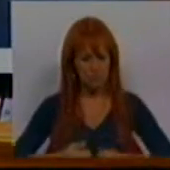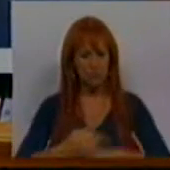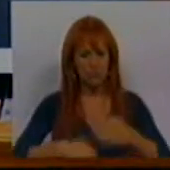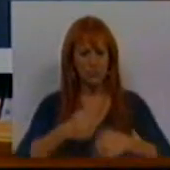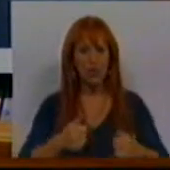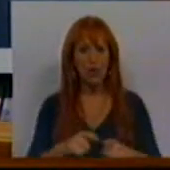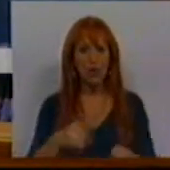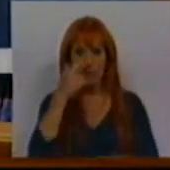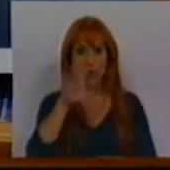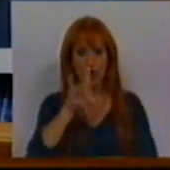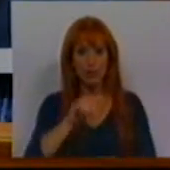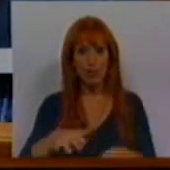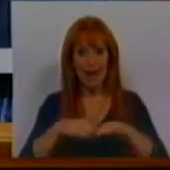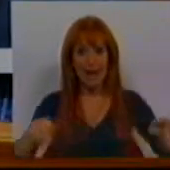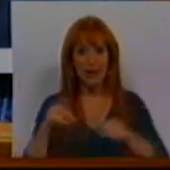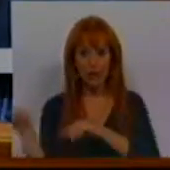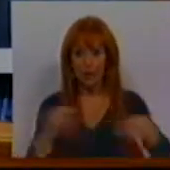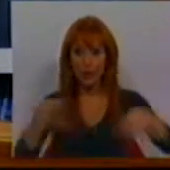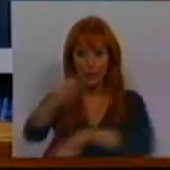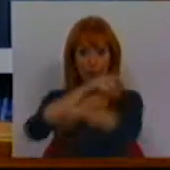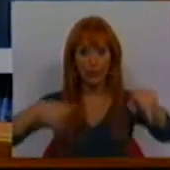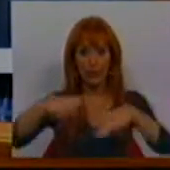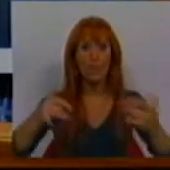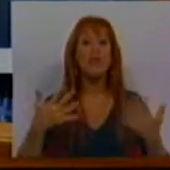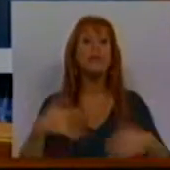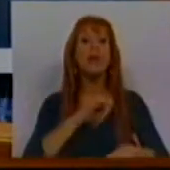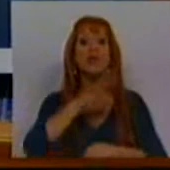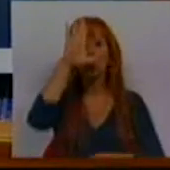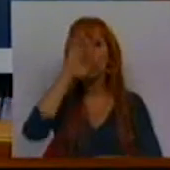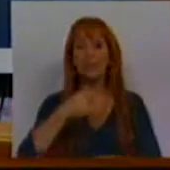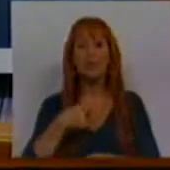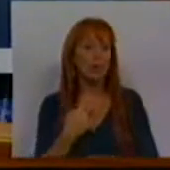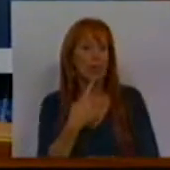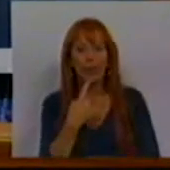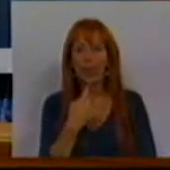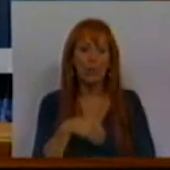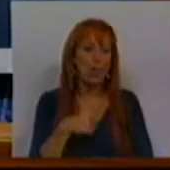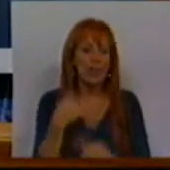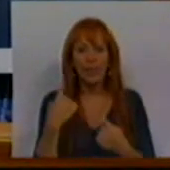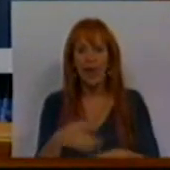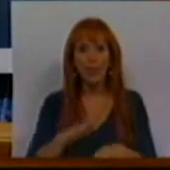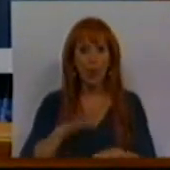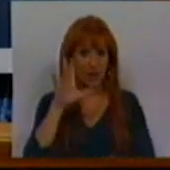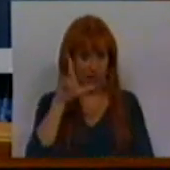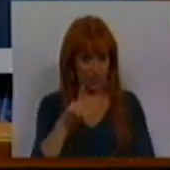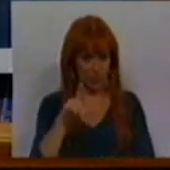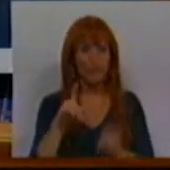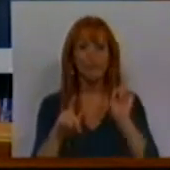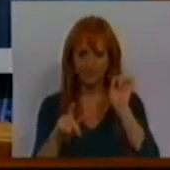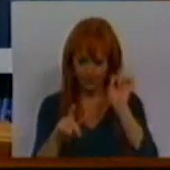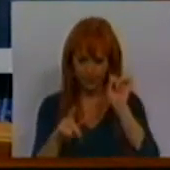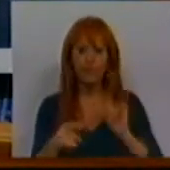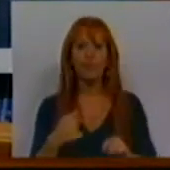eficiente para os lisboetas ao nível da mobilidade. Mas já que o Sr. Ministro tanto se tem preocupado com Lisboa, eu,